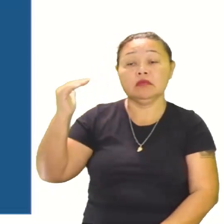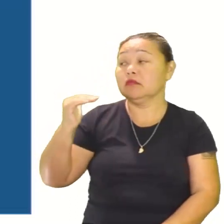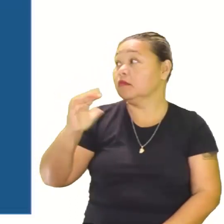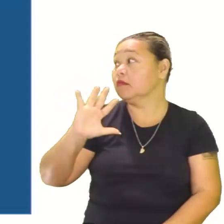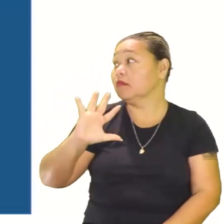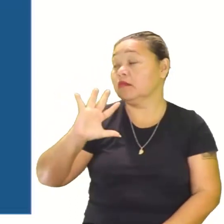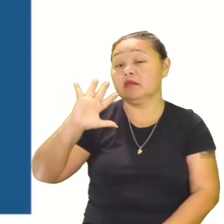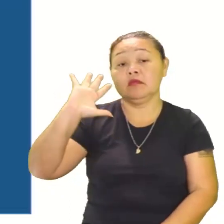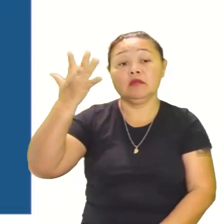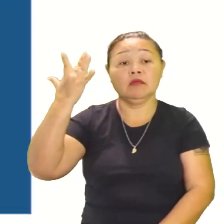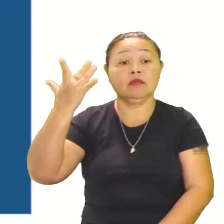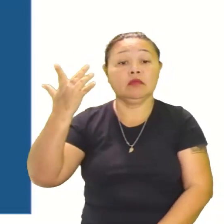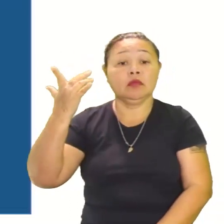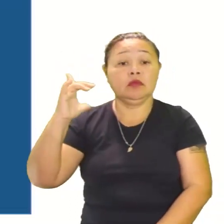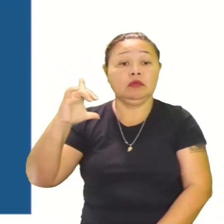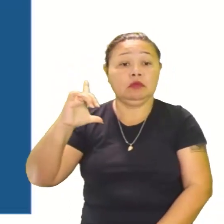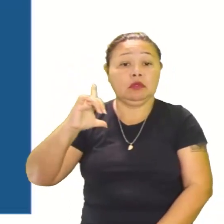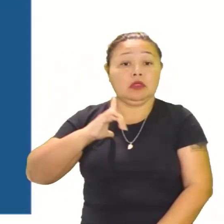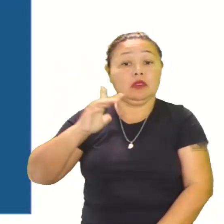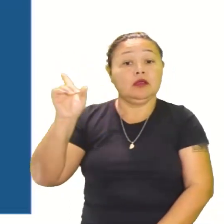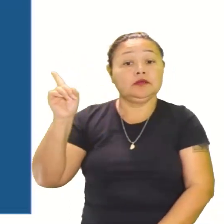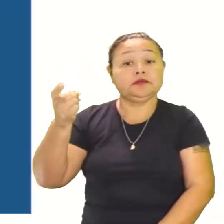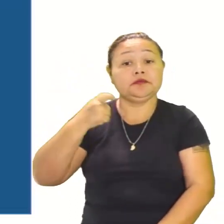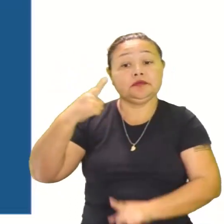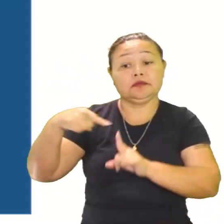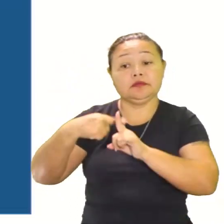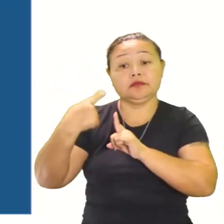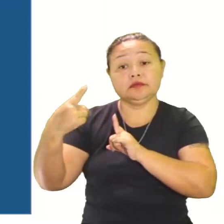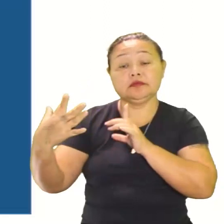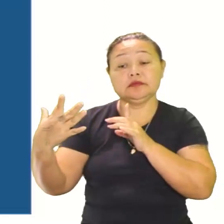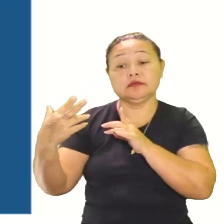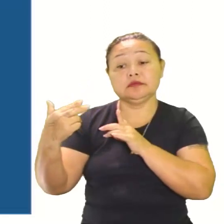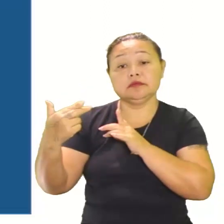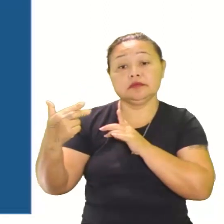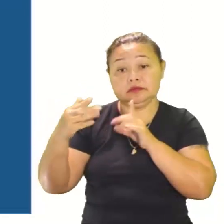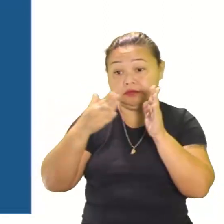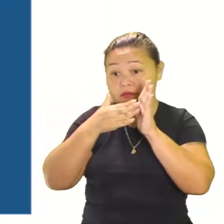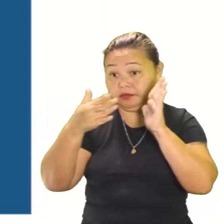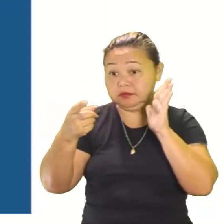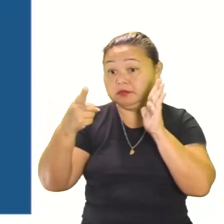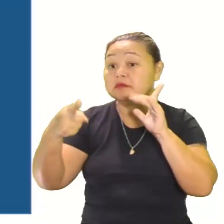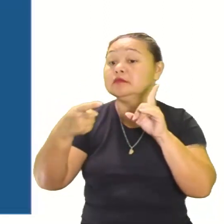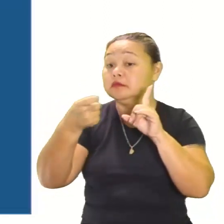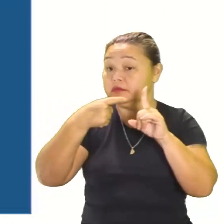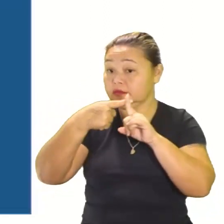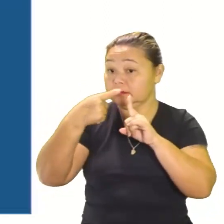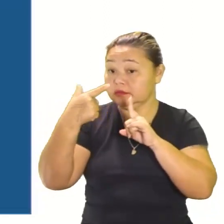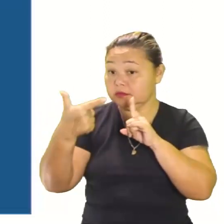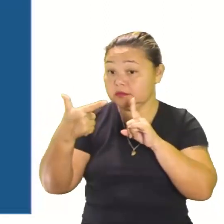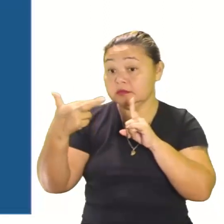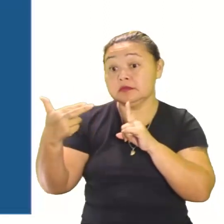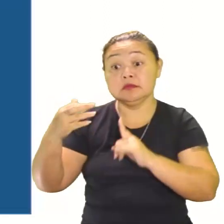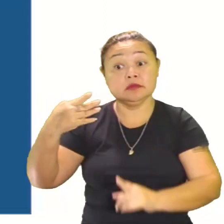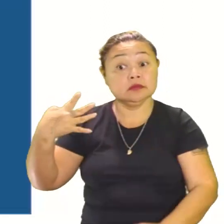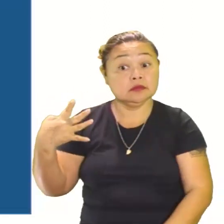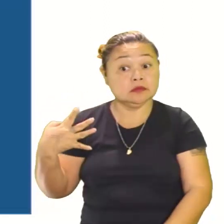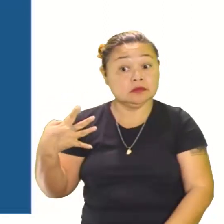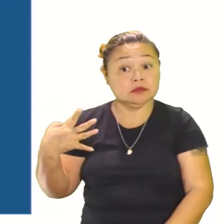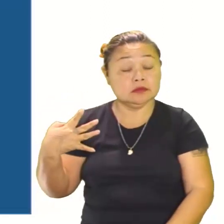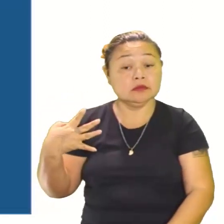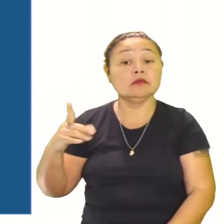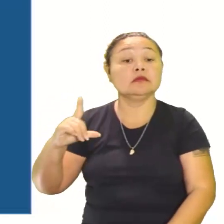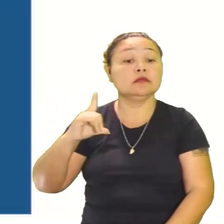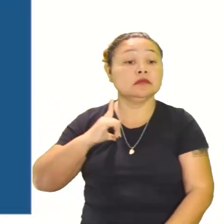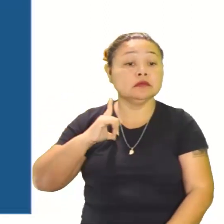a solução é... Então temos lá a equação x mais 2, né, o módulo de x mais 2, igual a 4.